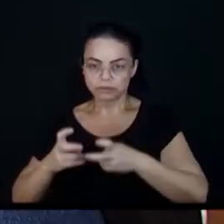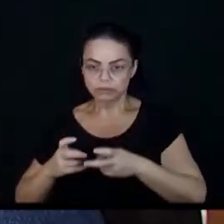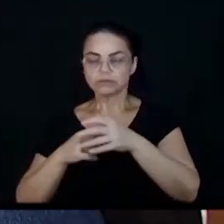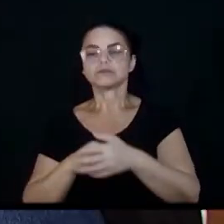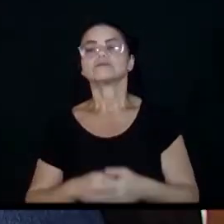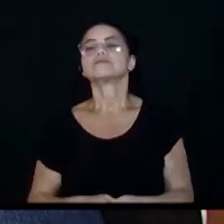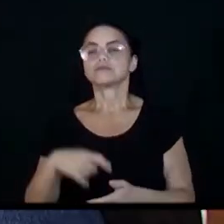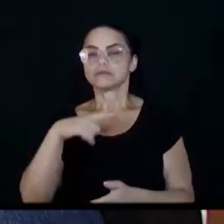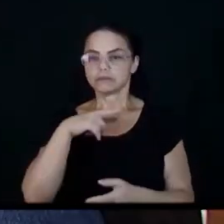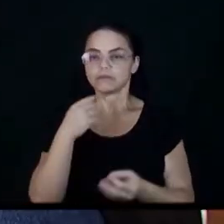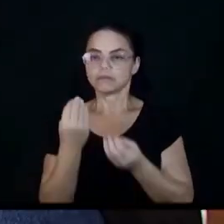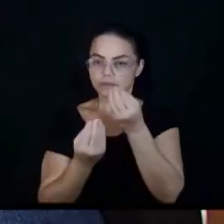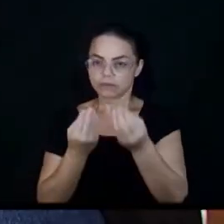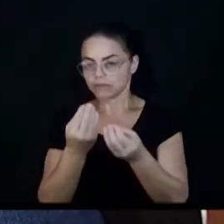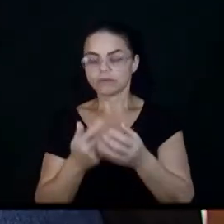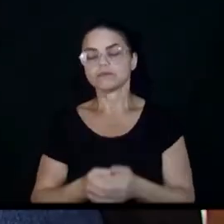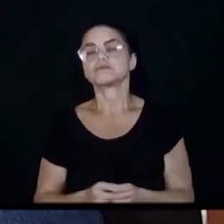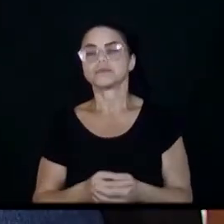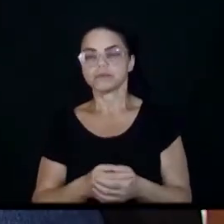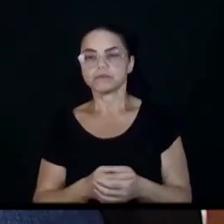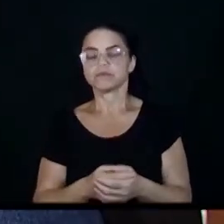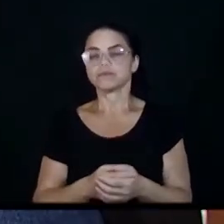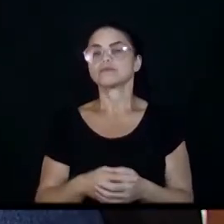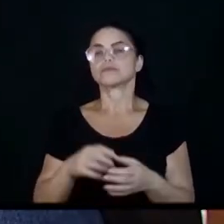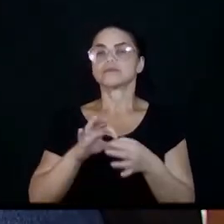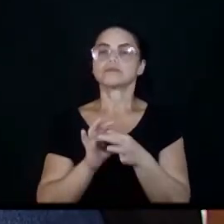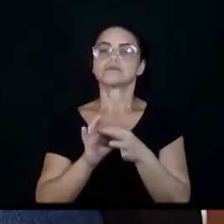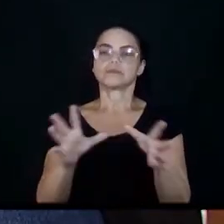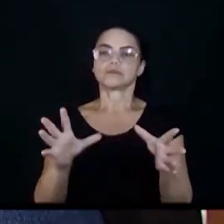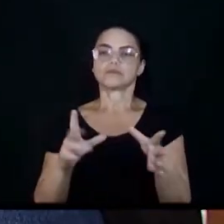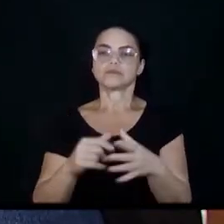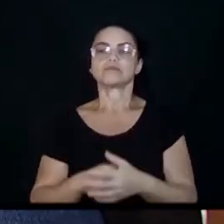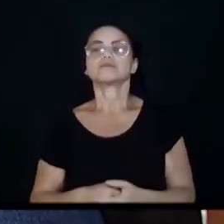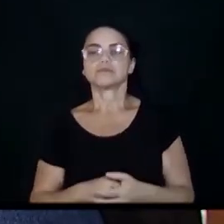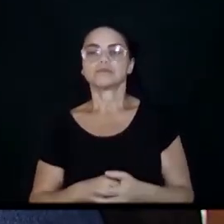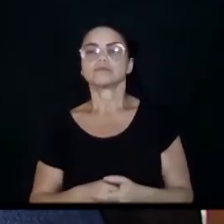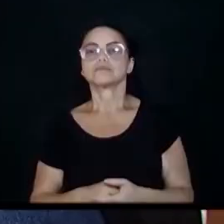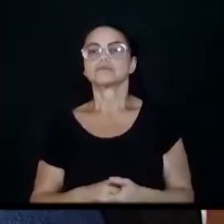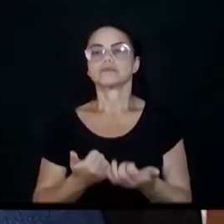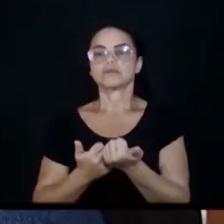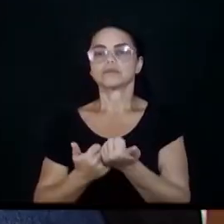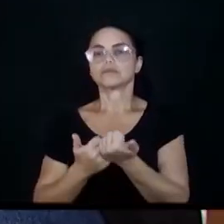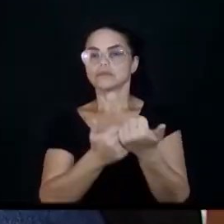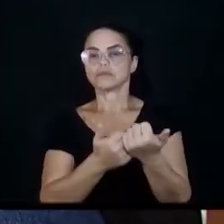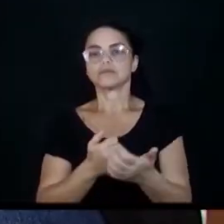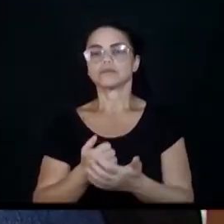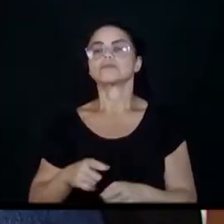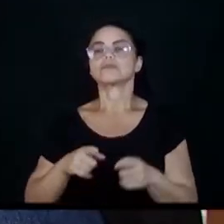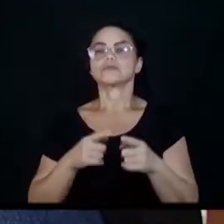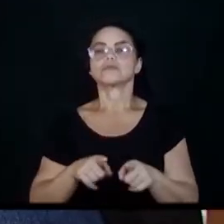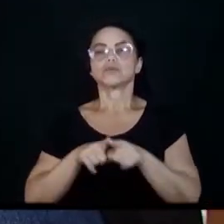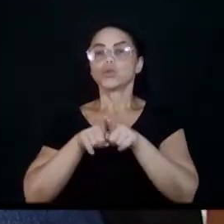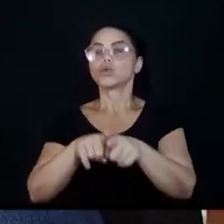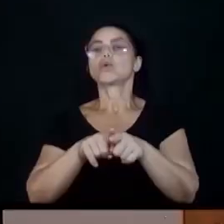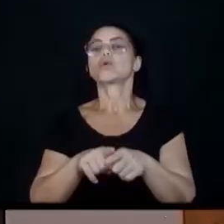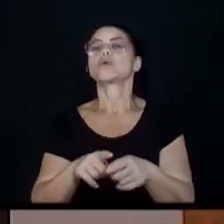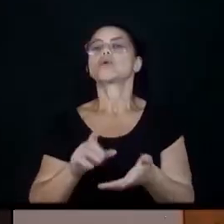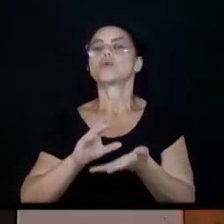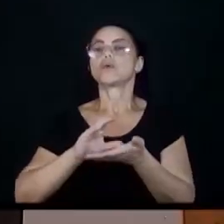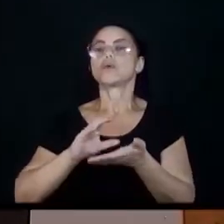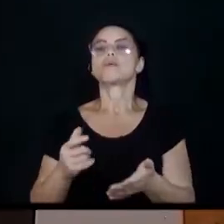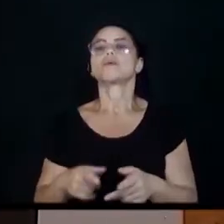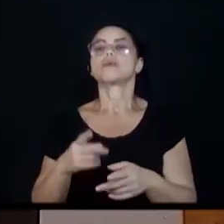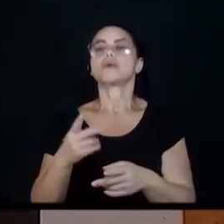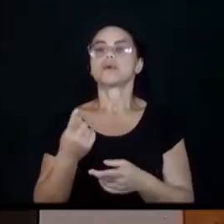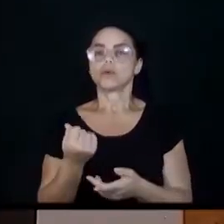como você se disponibilizar a ser um sócio contribuinte, um parceiro financeiro, mas caso você tenha interesse